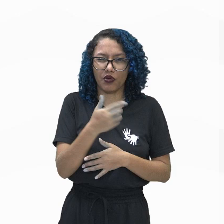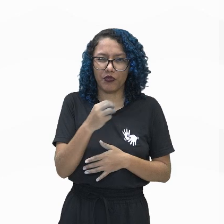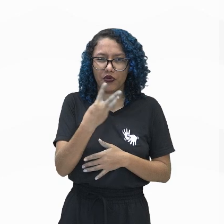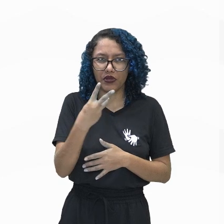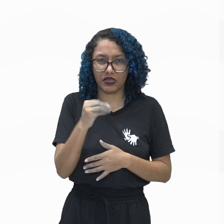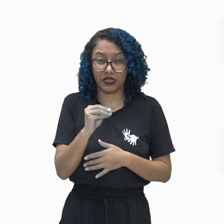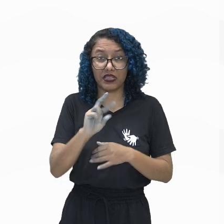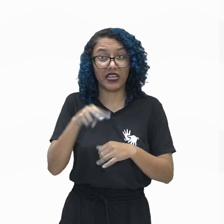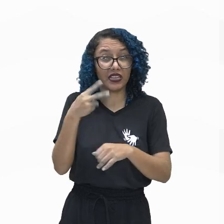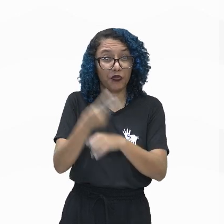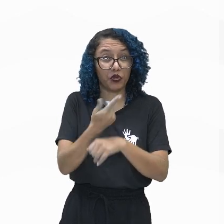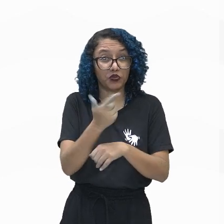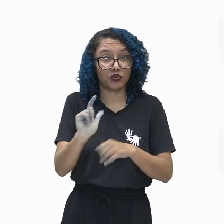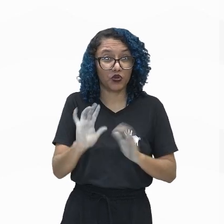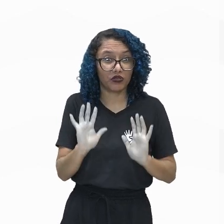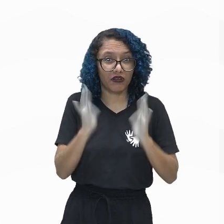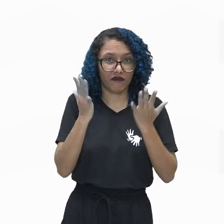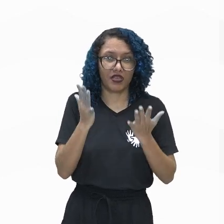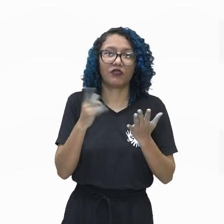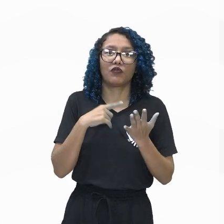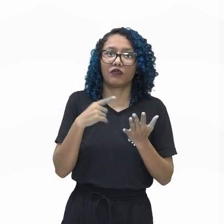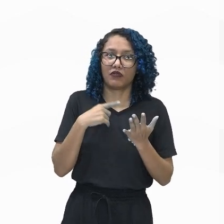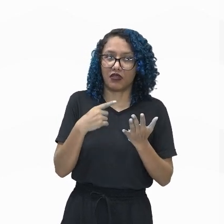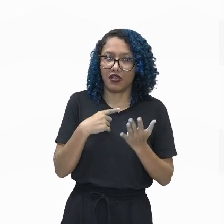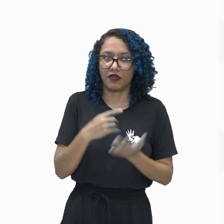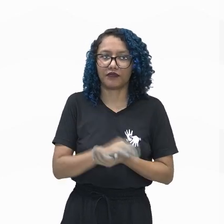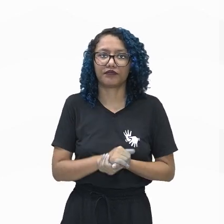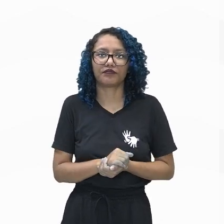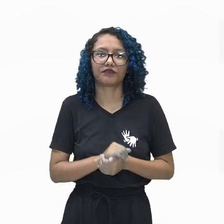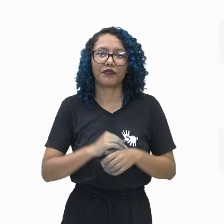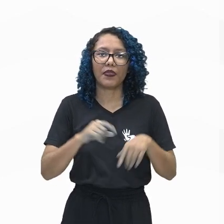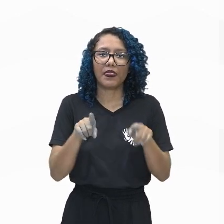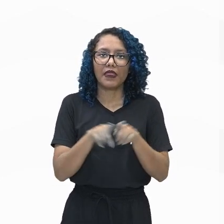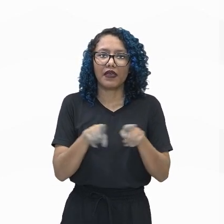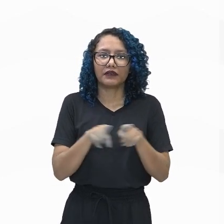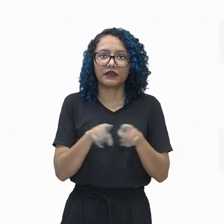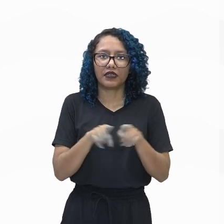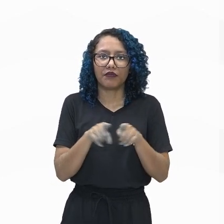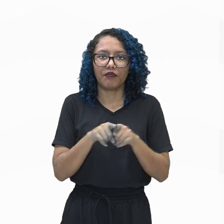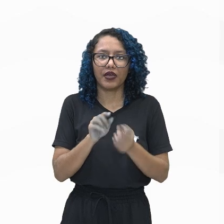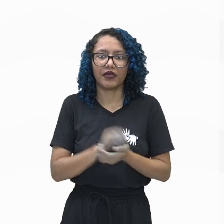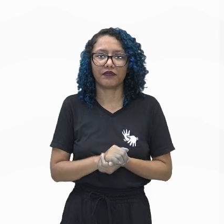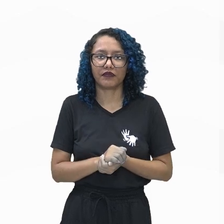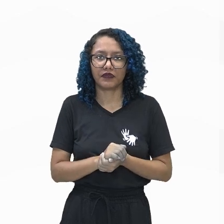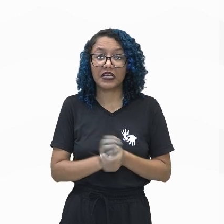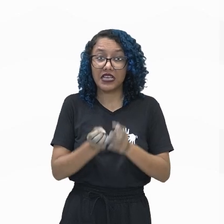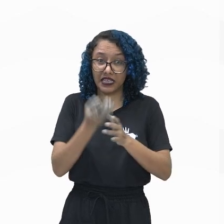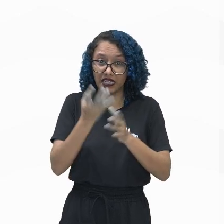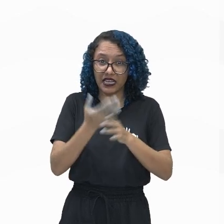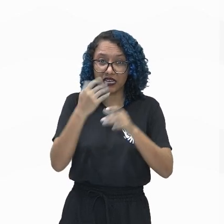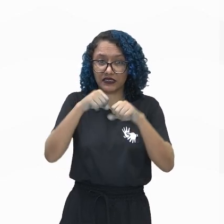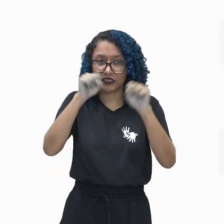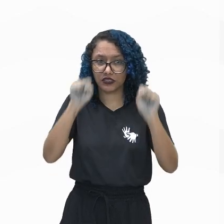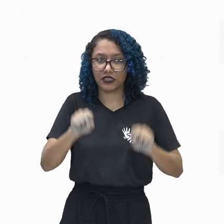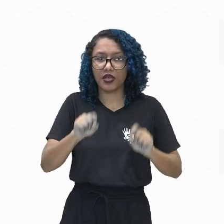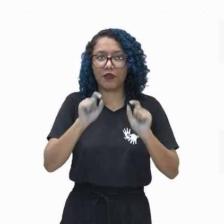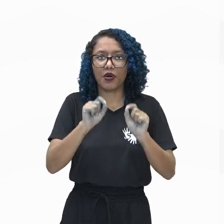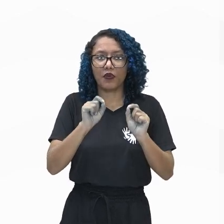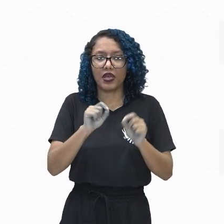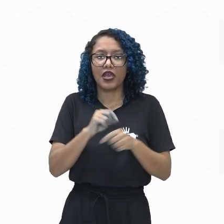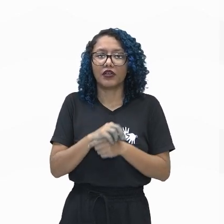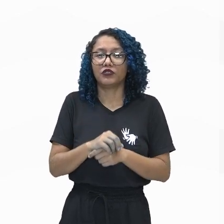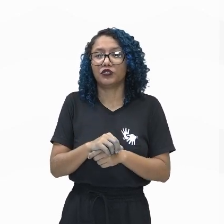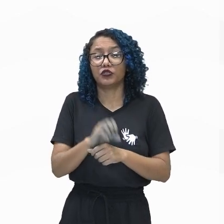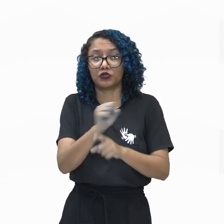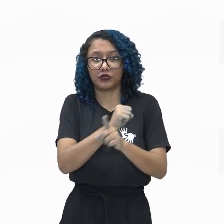Em 1.3, nós temos implementar sistemas de proteção